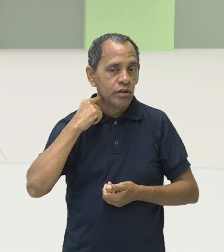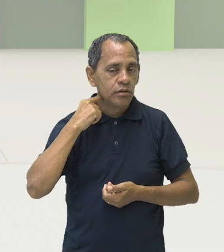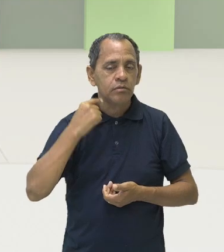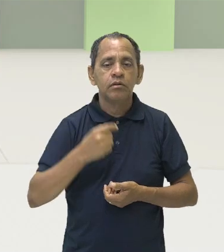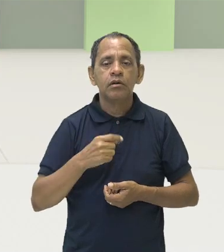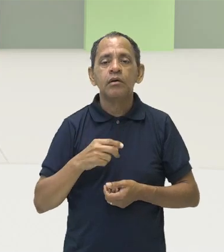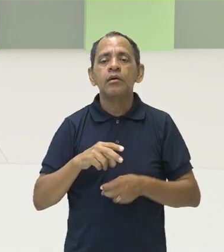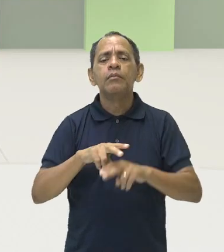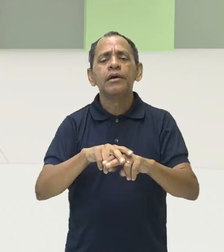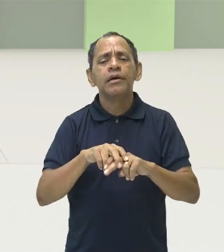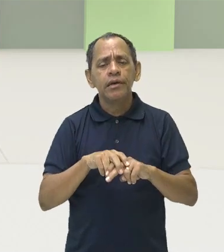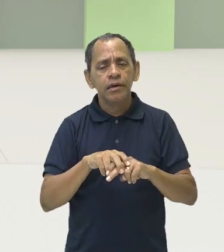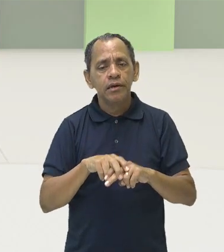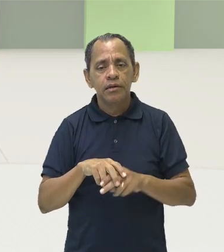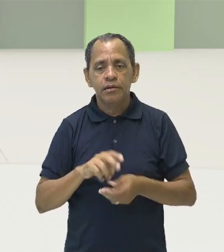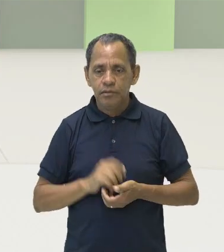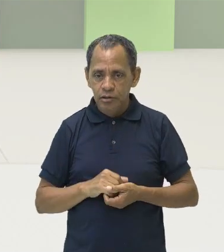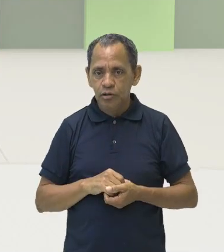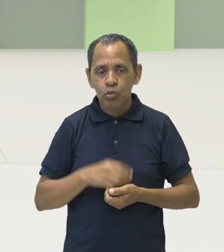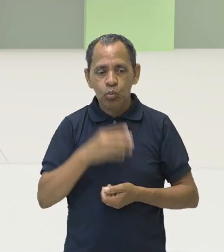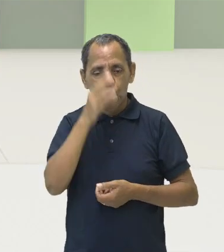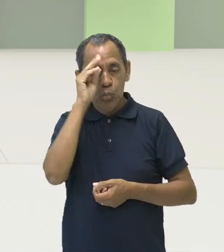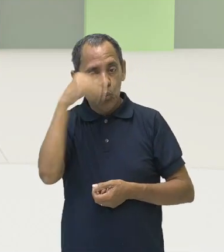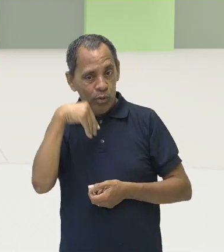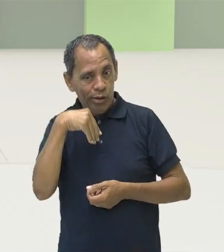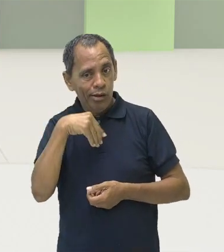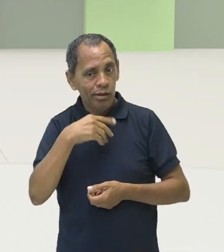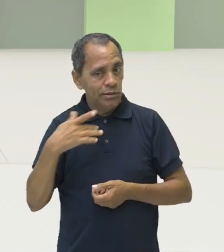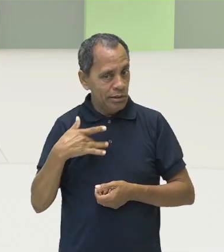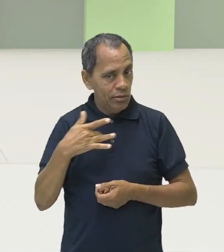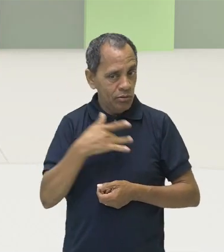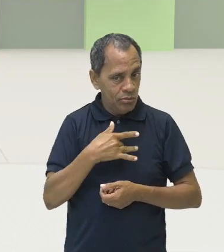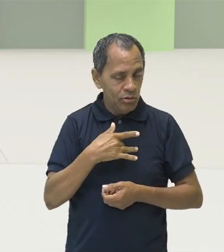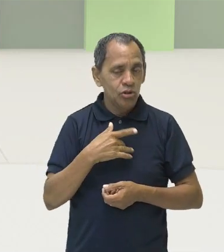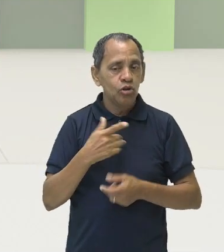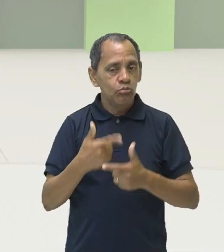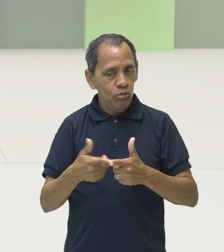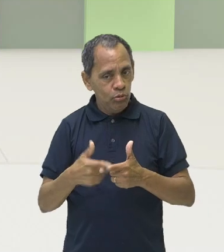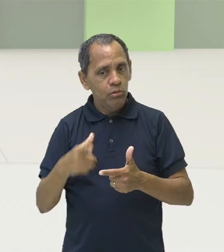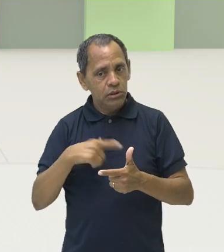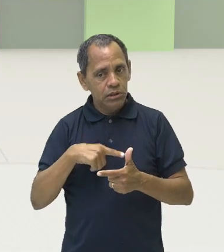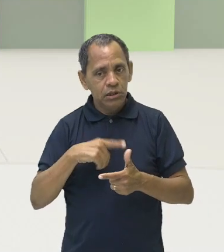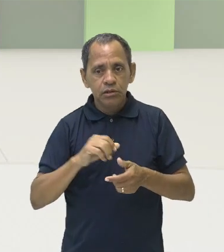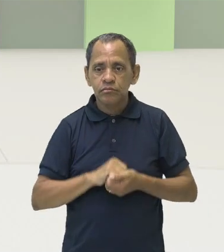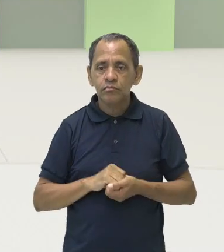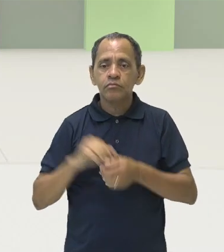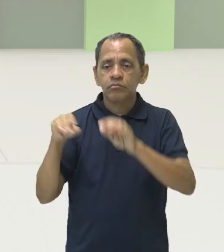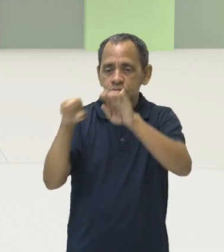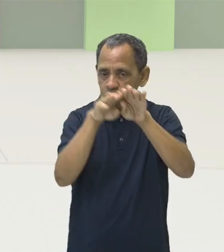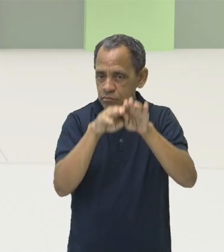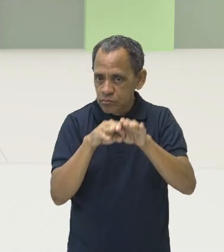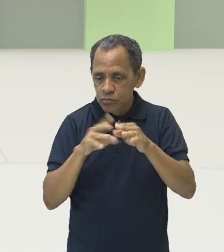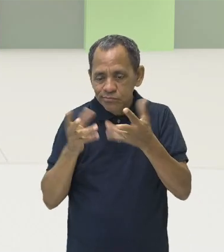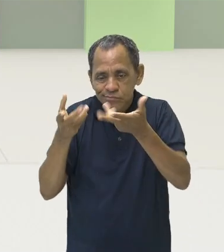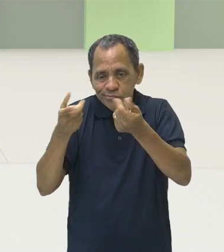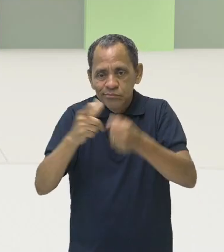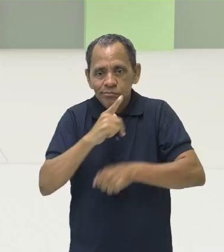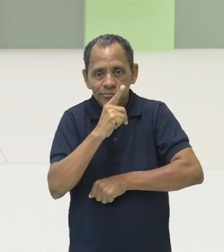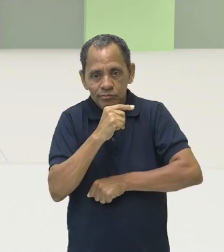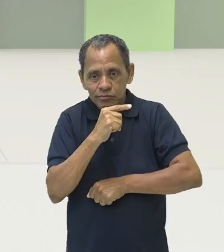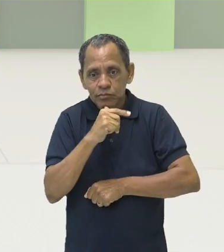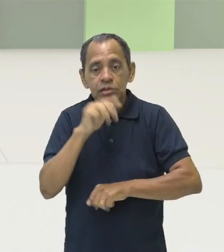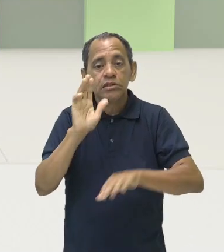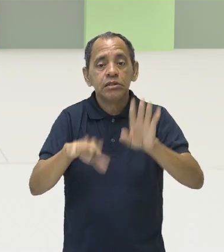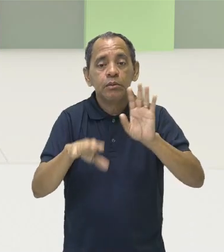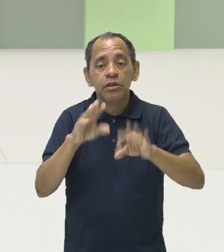não prejudicar a nossa saúde. Então, a gente precisa ter, sim, um padrão de qualidade da água, dependendo ali de como que a gente